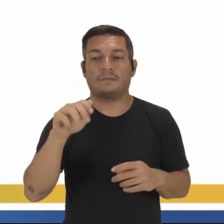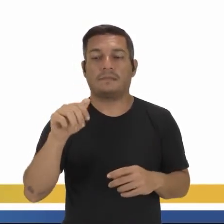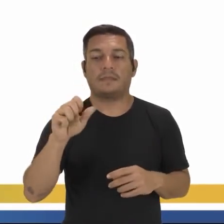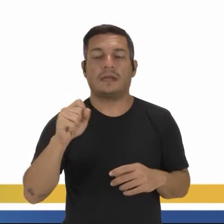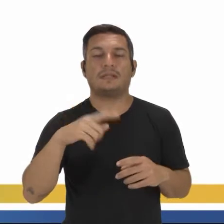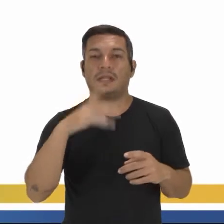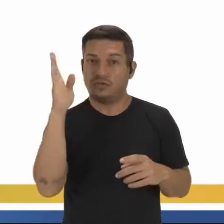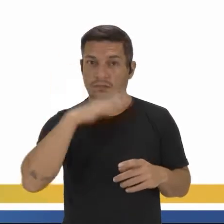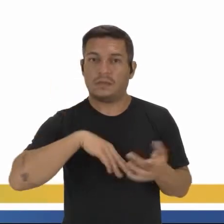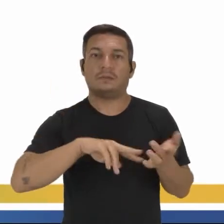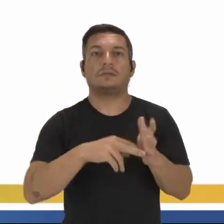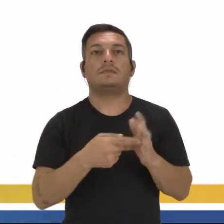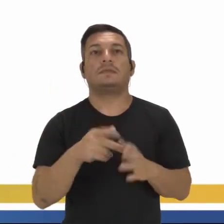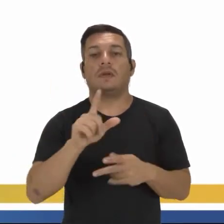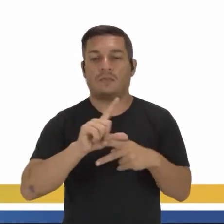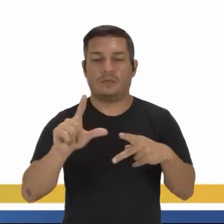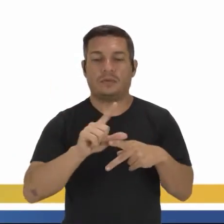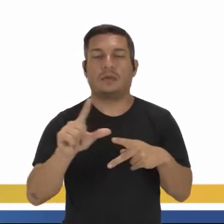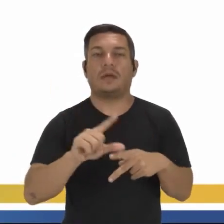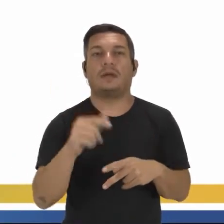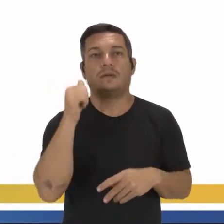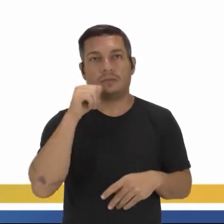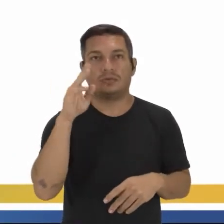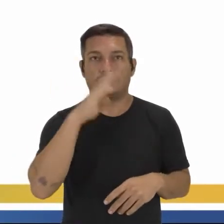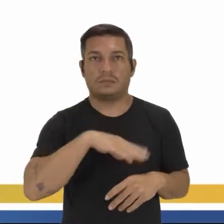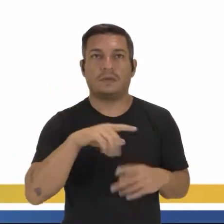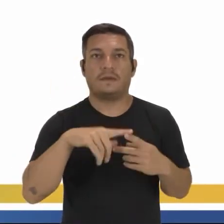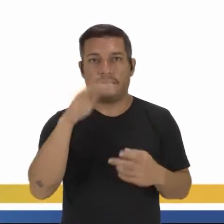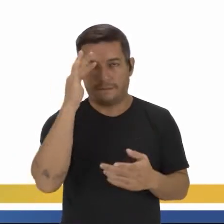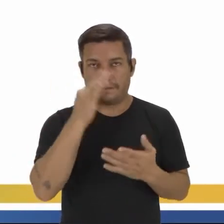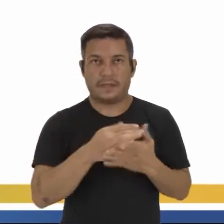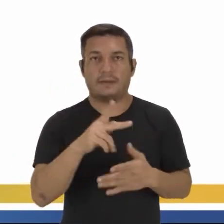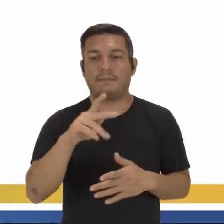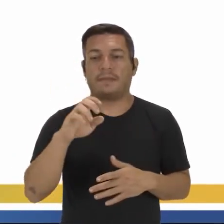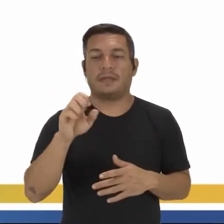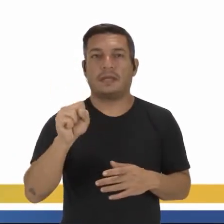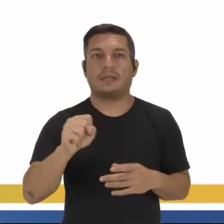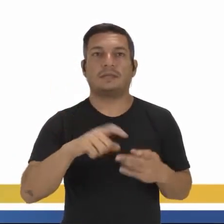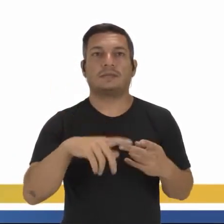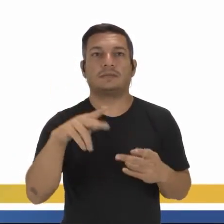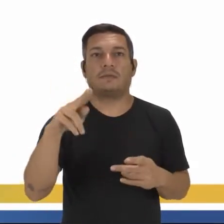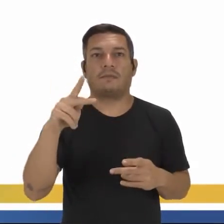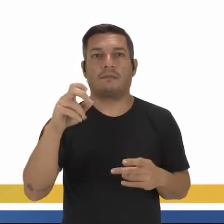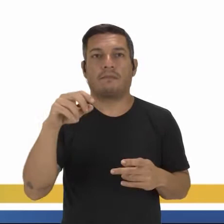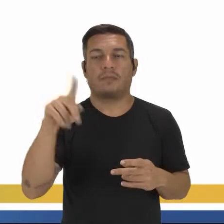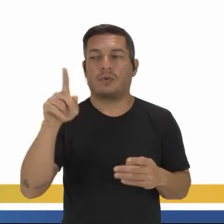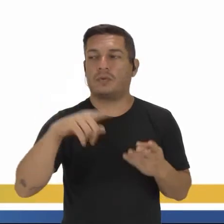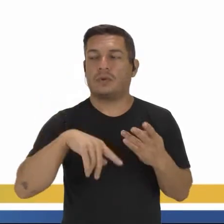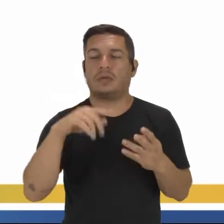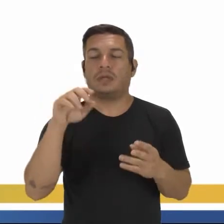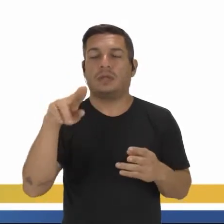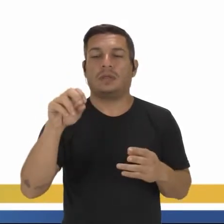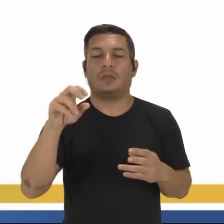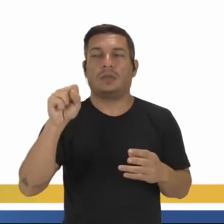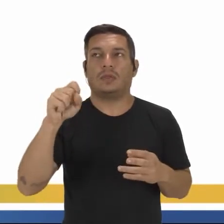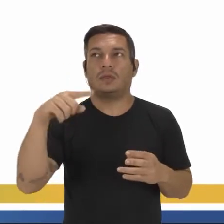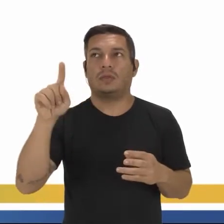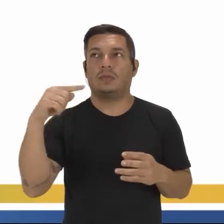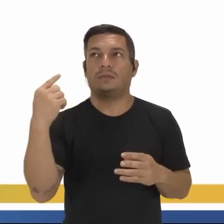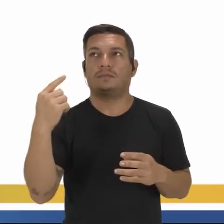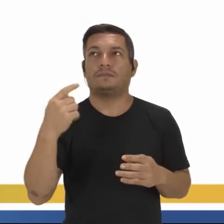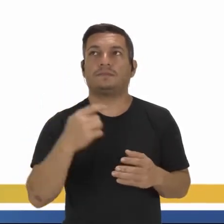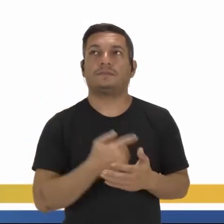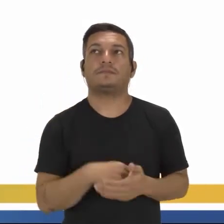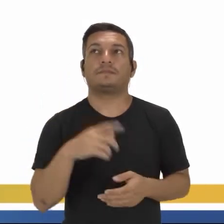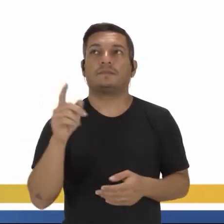É o plural feminino de mal. Fé, pés, pó e nós. Então, são acentuados